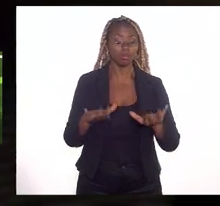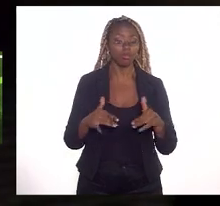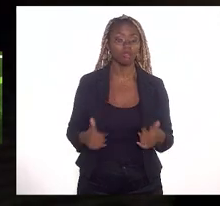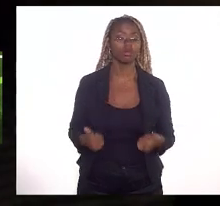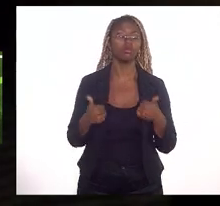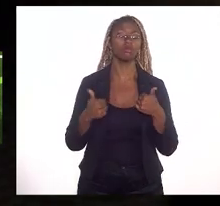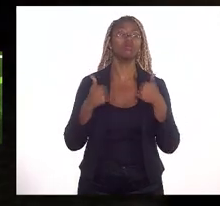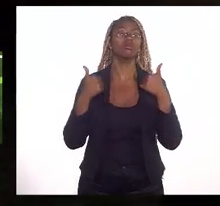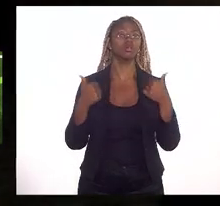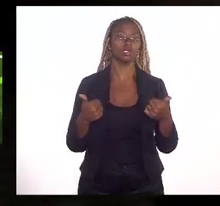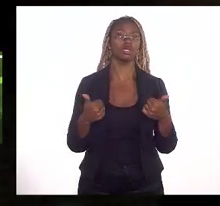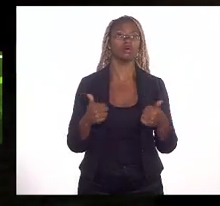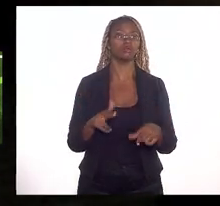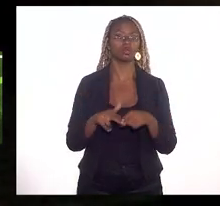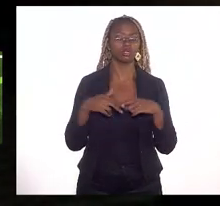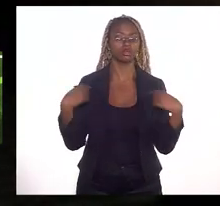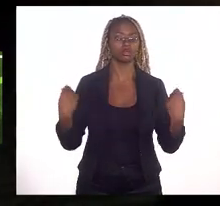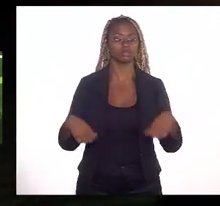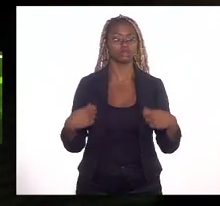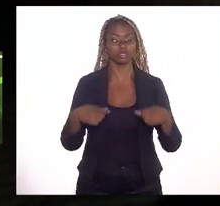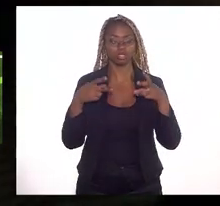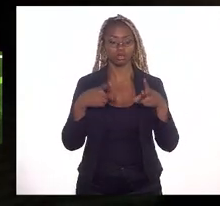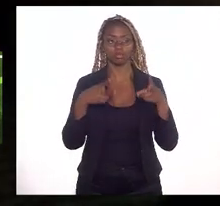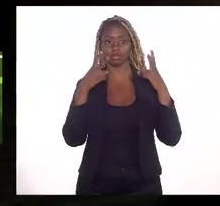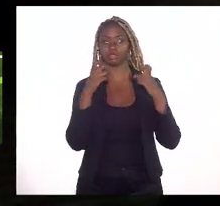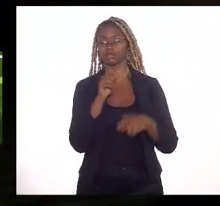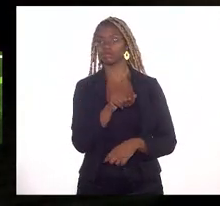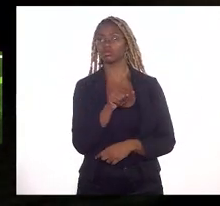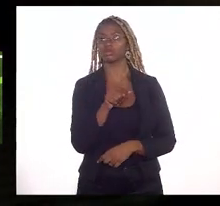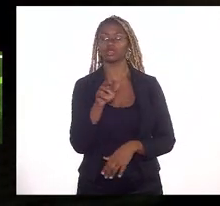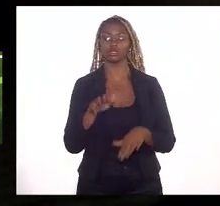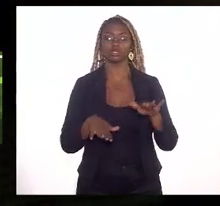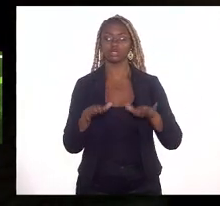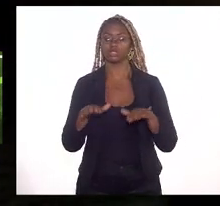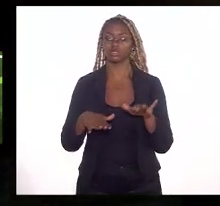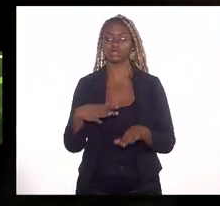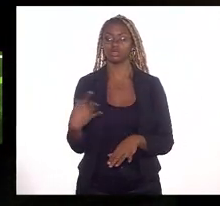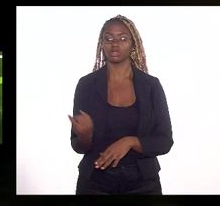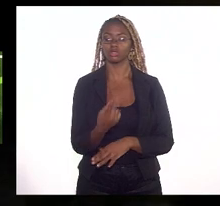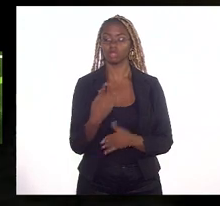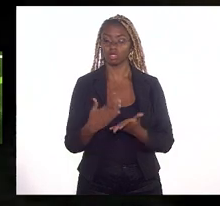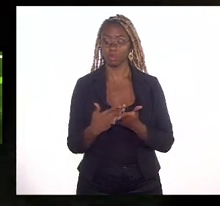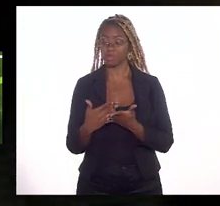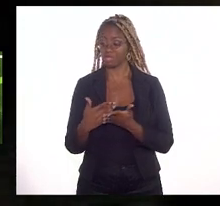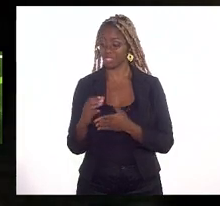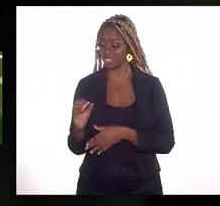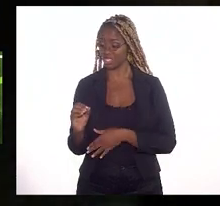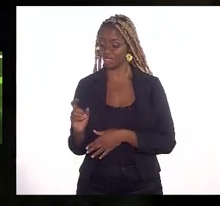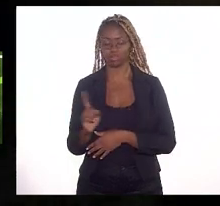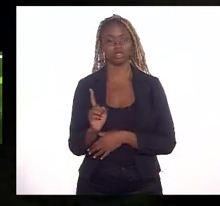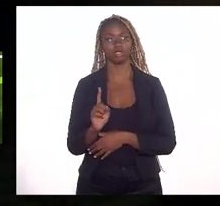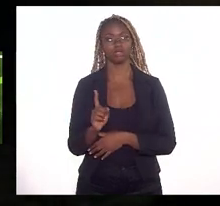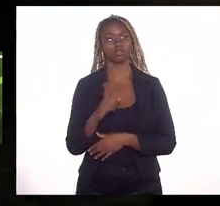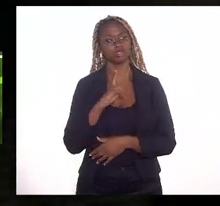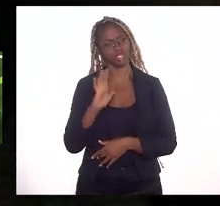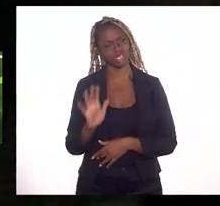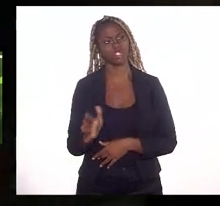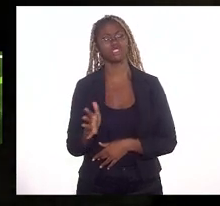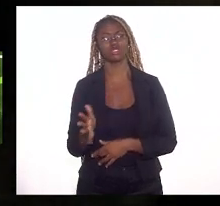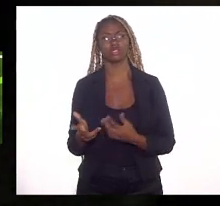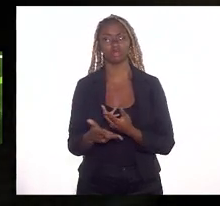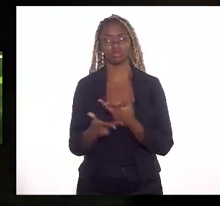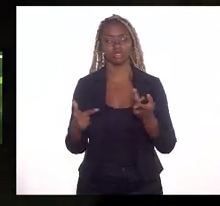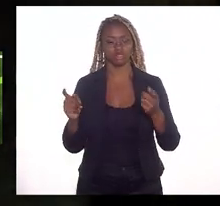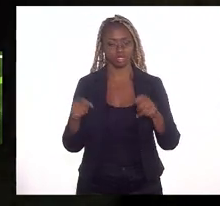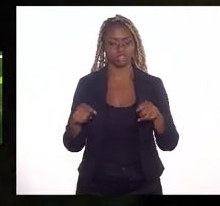Né? Eu acho que a gente precisa muito é ter essa percepção. Às vezes, a gente não está começando nada do zero. Né? Já existe algo que